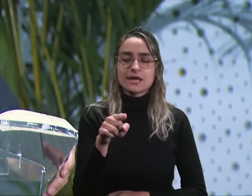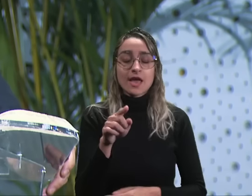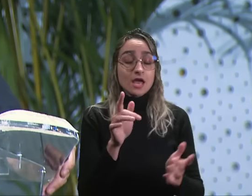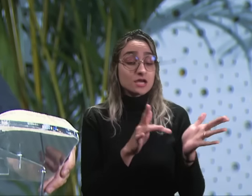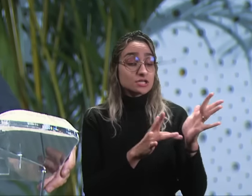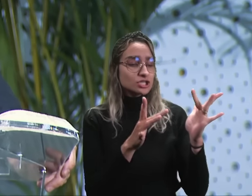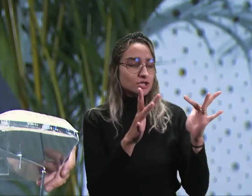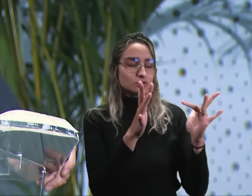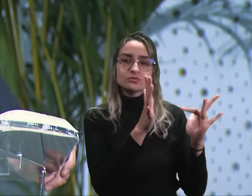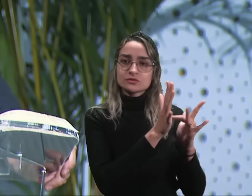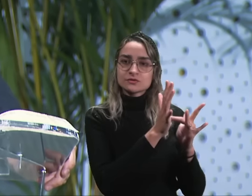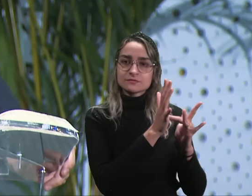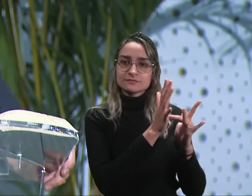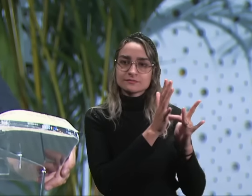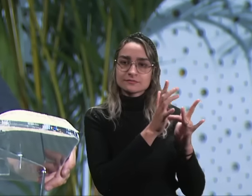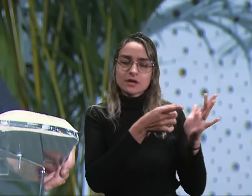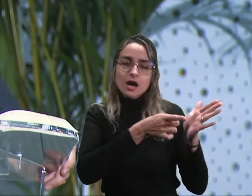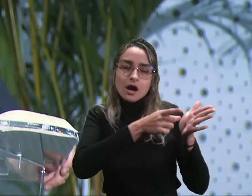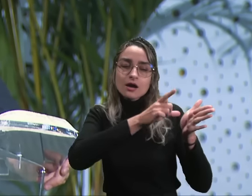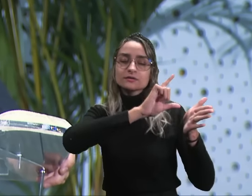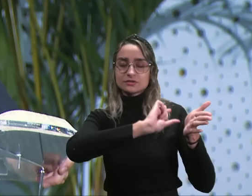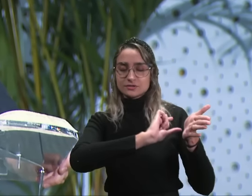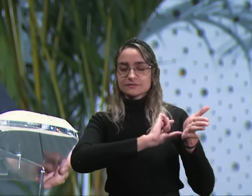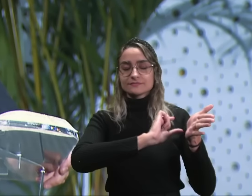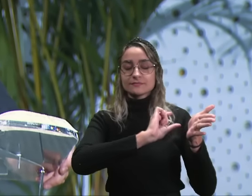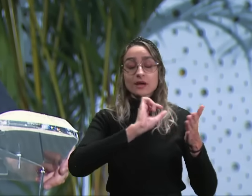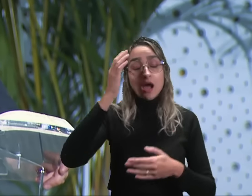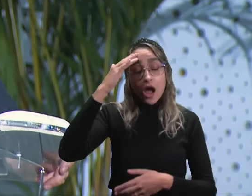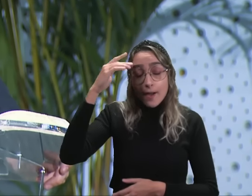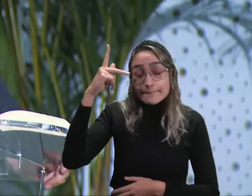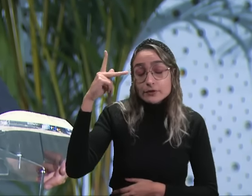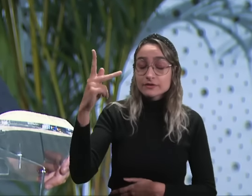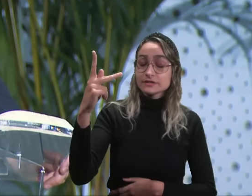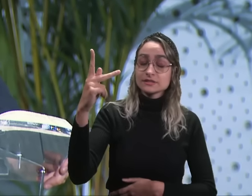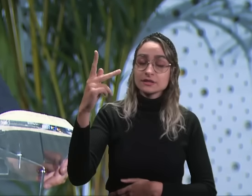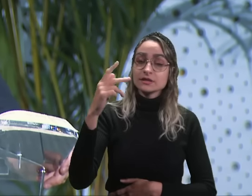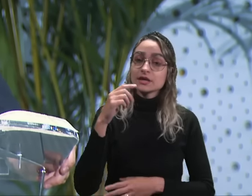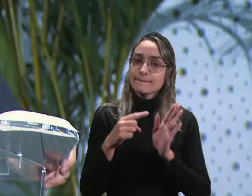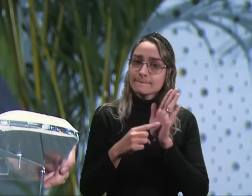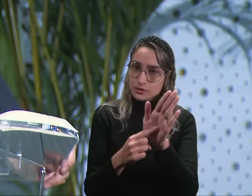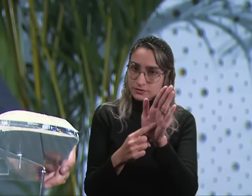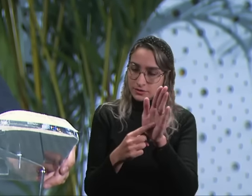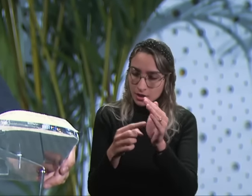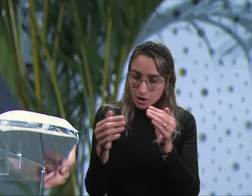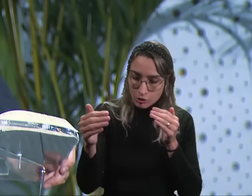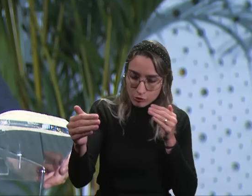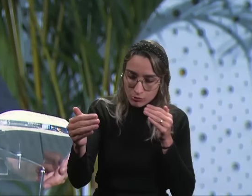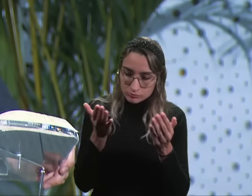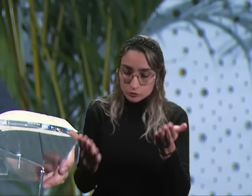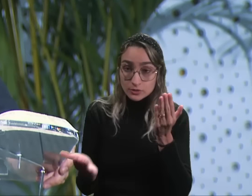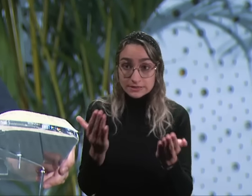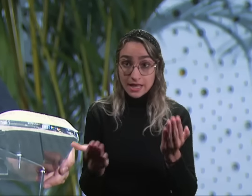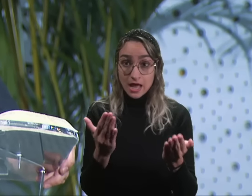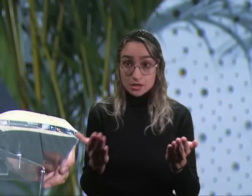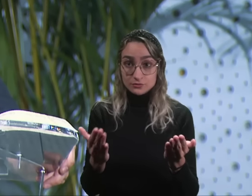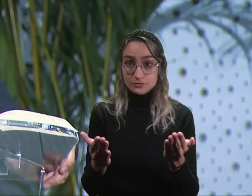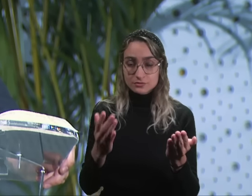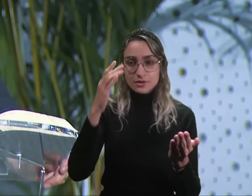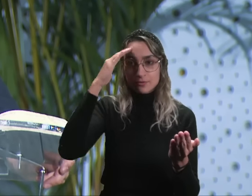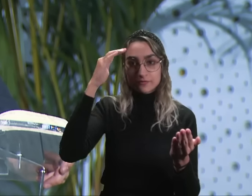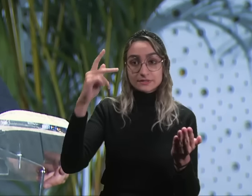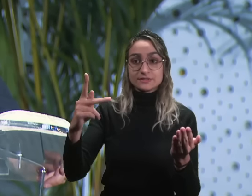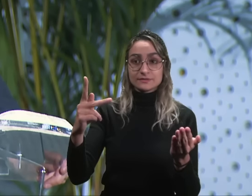profecia nos revela claramente o paralelo Profético de que haveria restauração da Verdade acerca